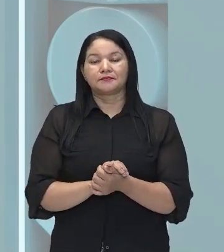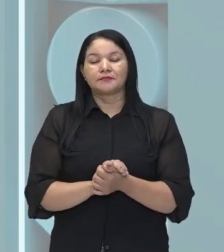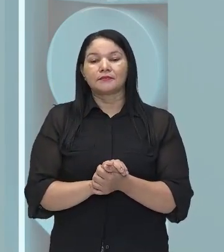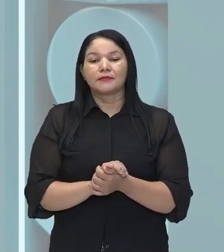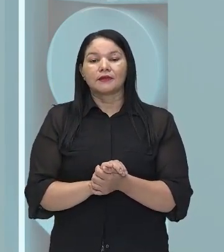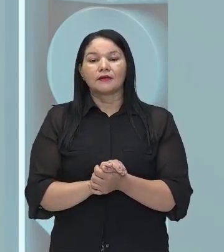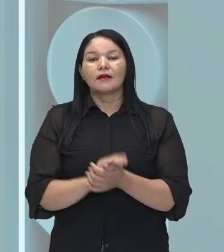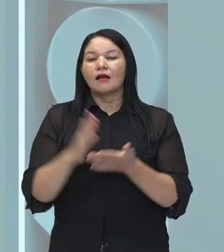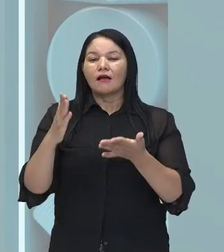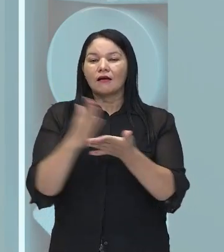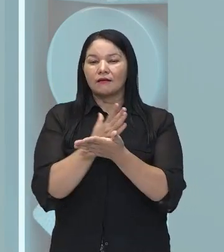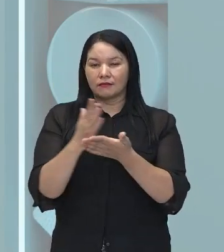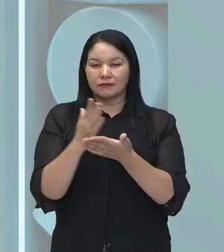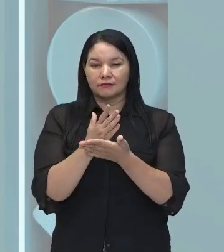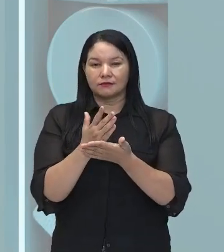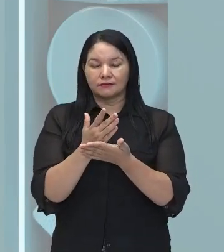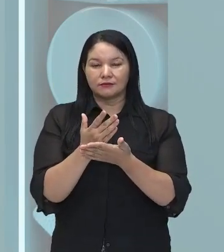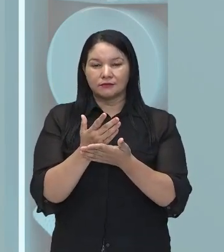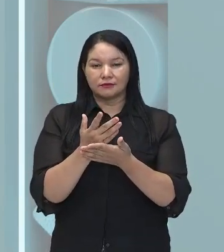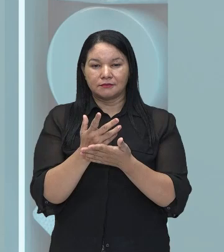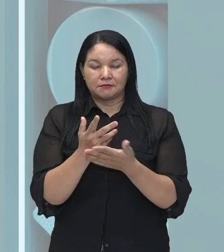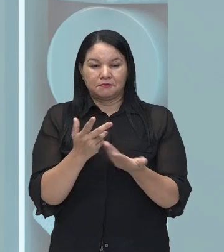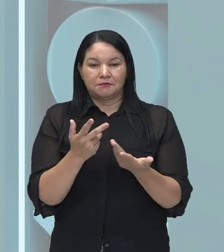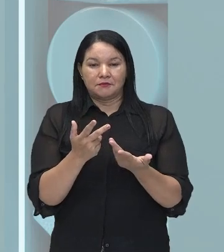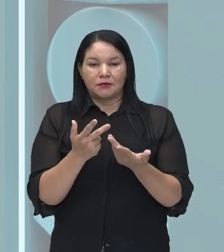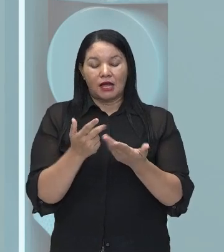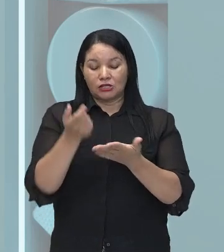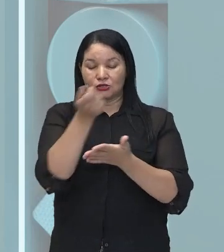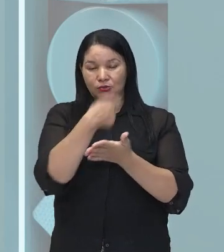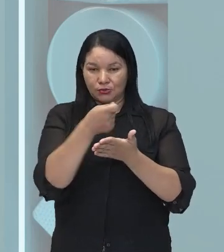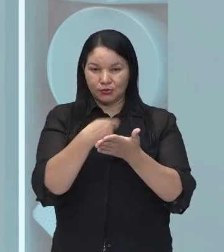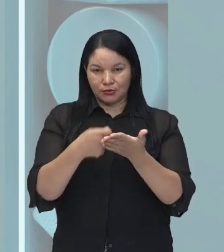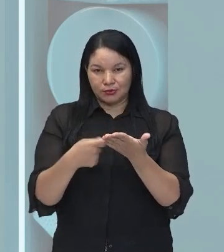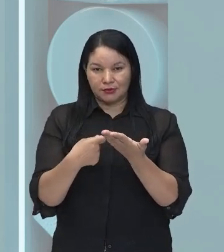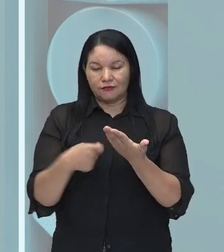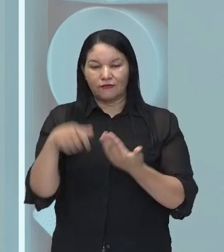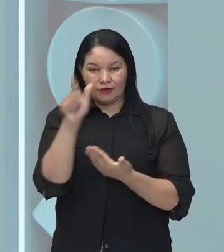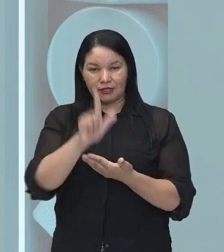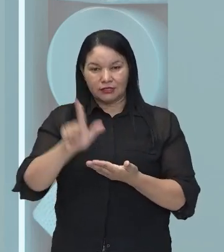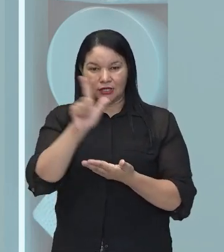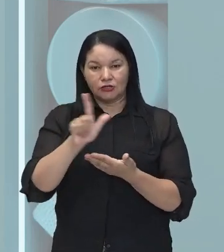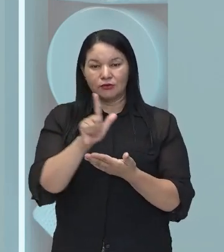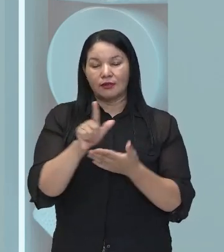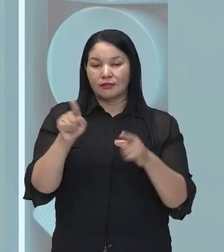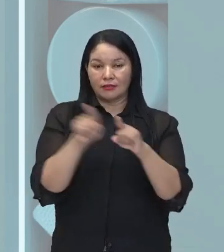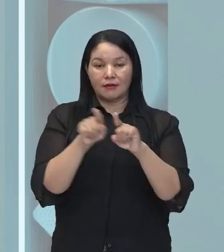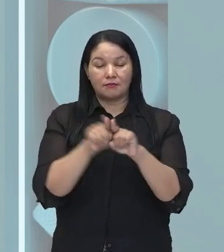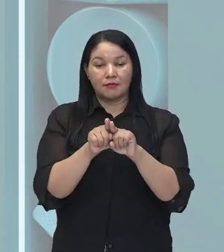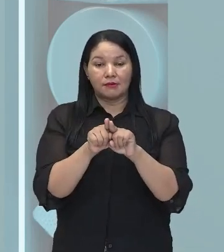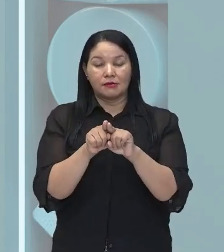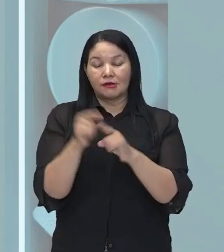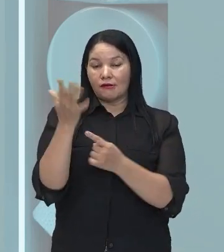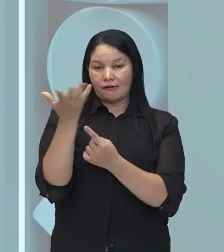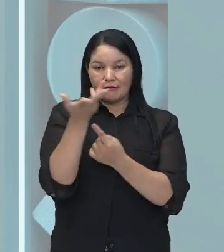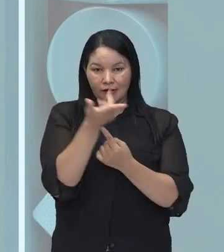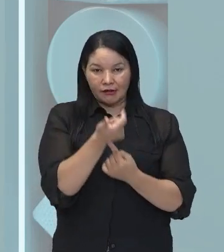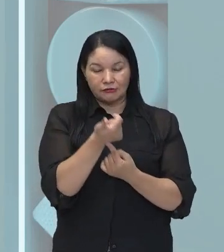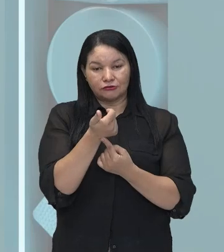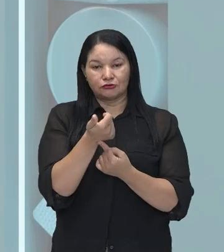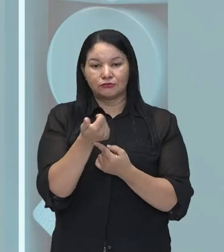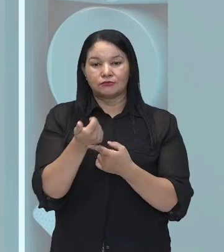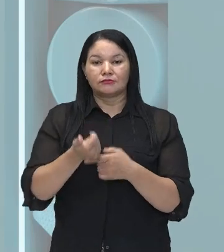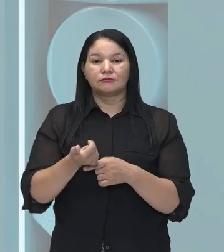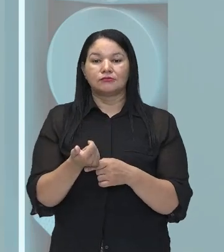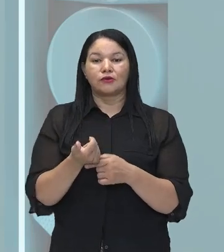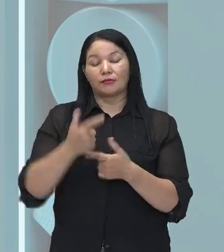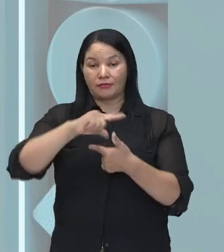a sua produção literária, certo? Quando começaram a fazer arte moderna, percebam que eles foram criticados